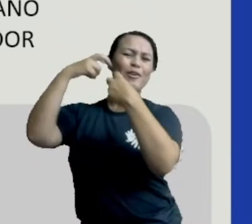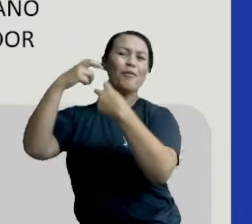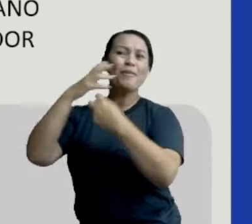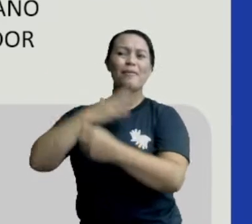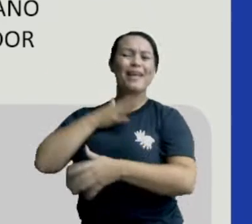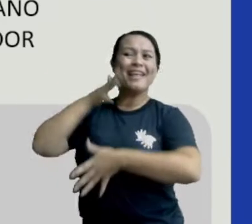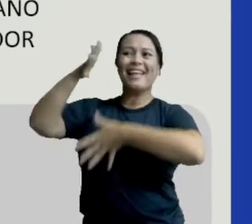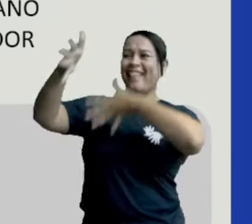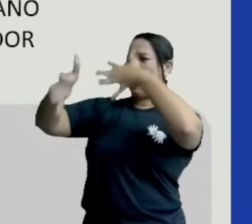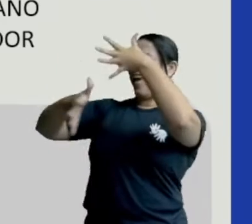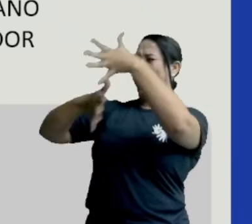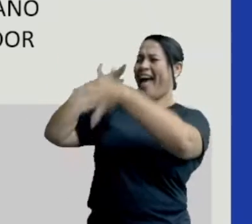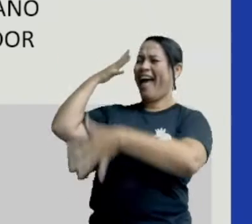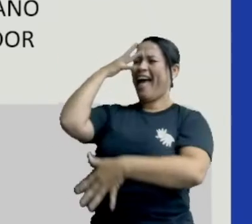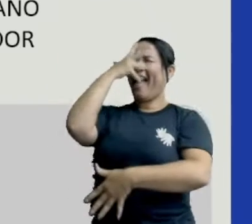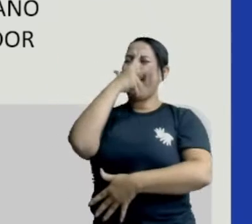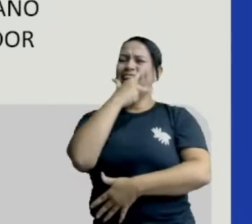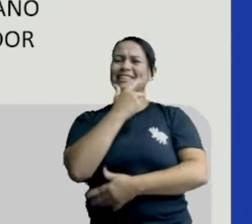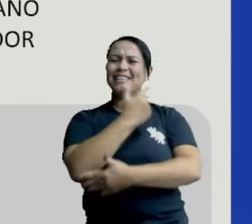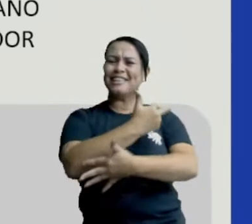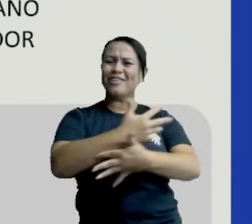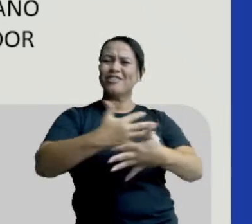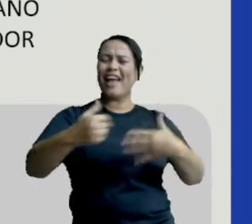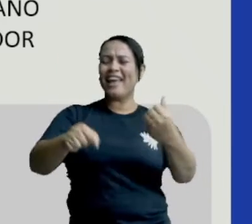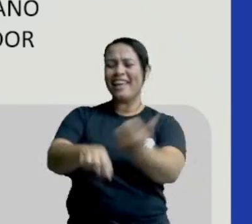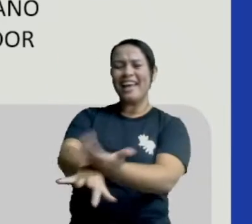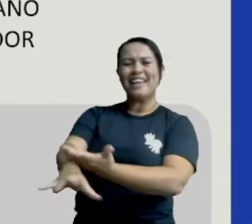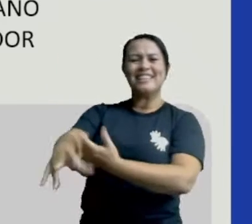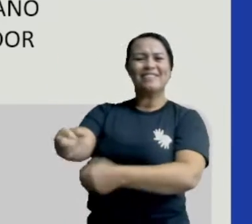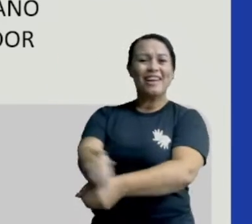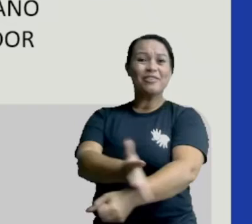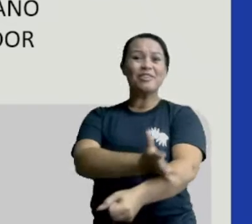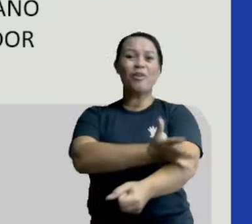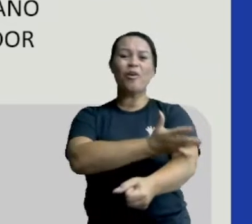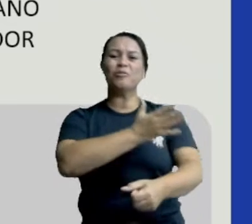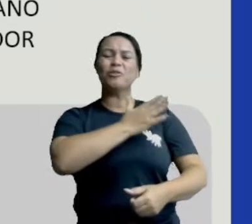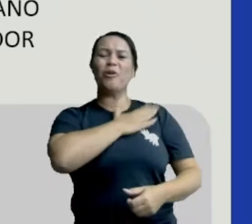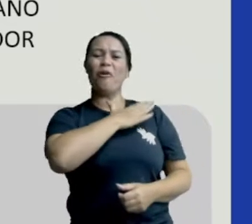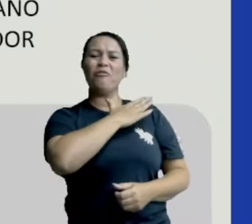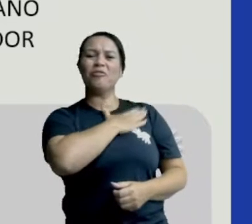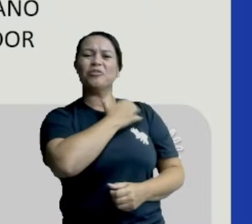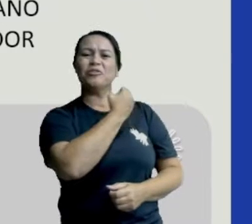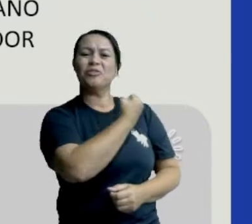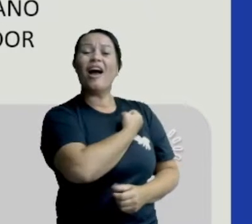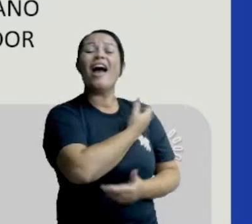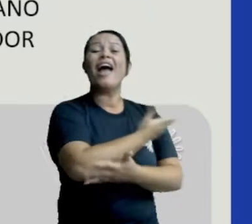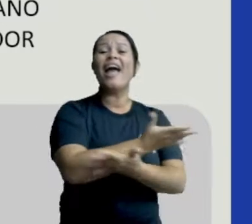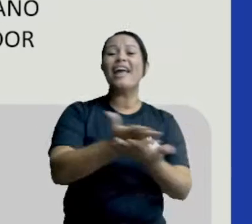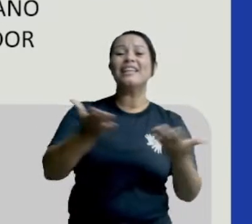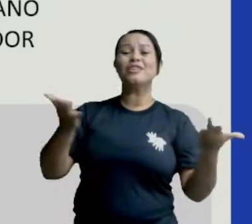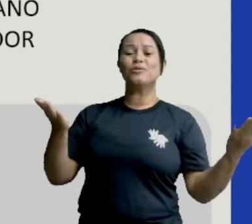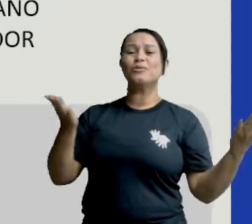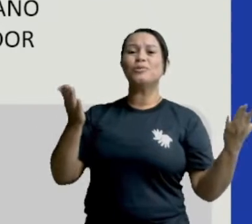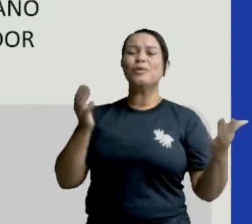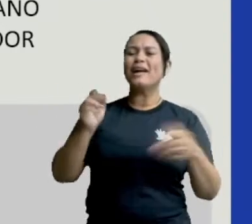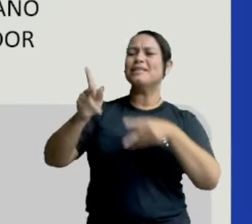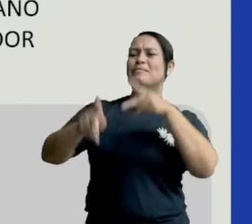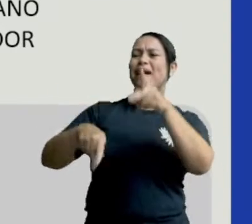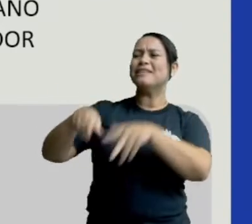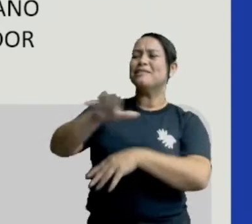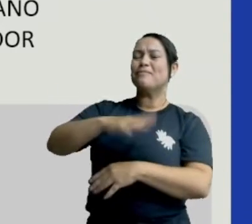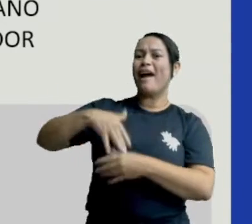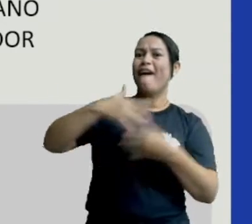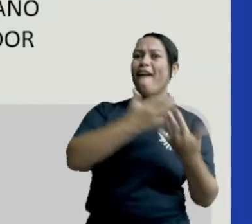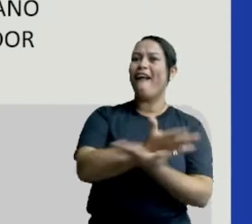ouço teu nome, ó minha terra, sinto as veias a flor em corpo novo. Entre as